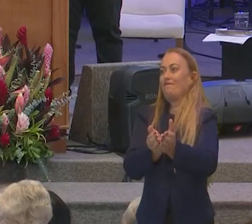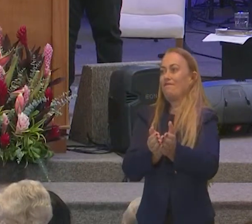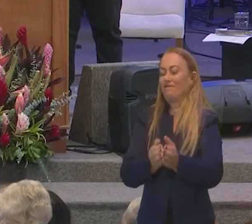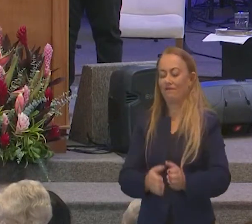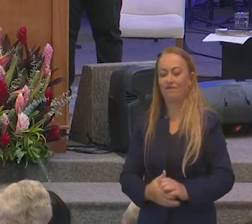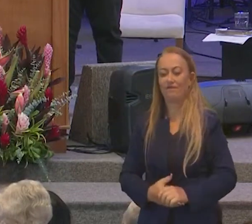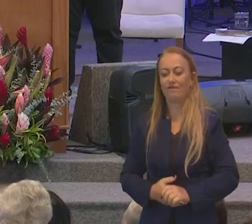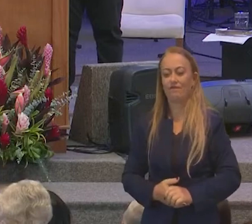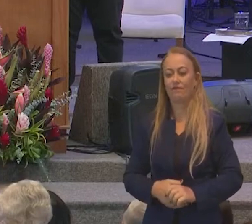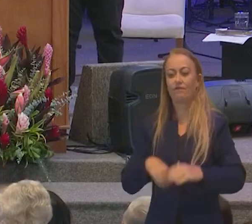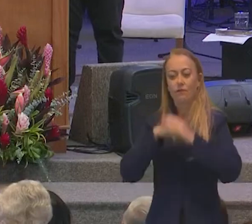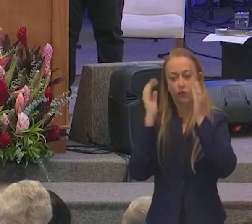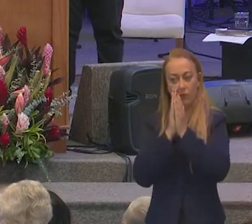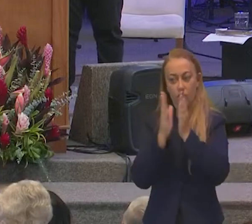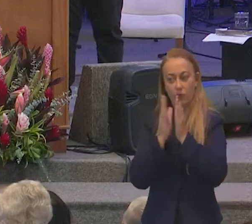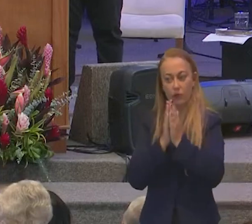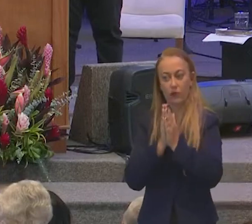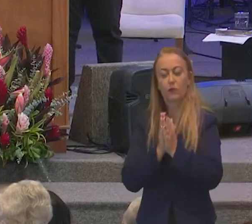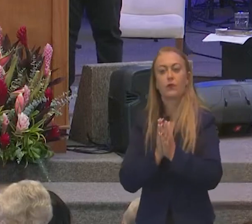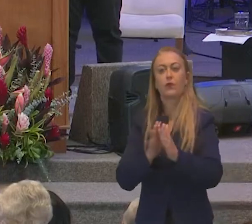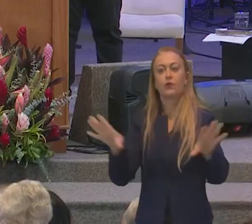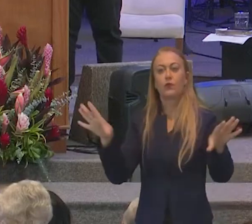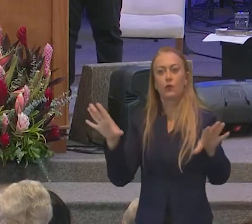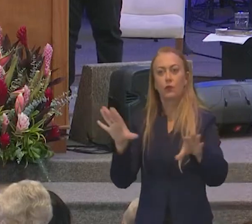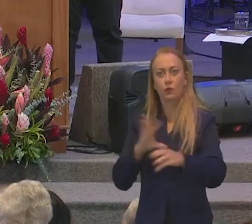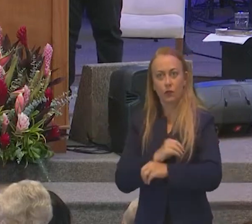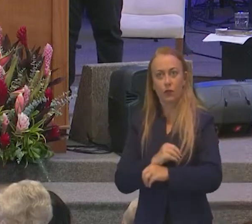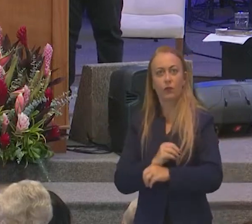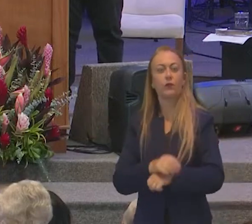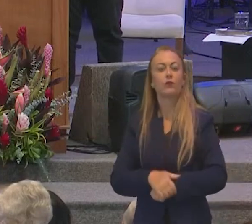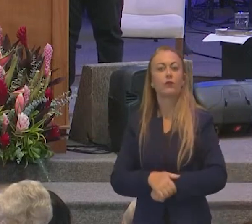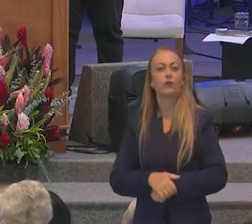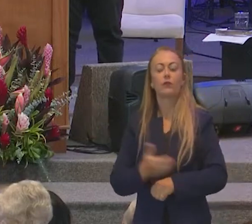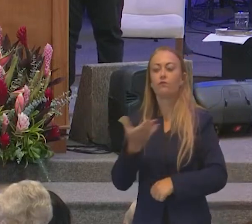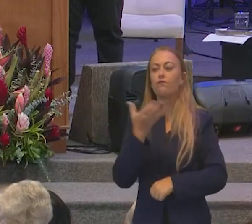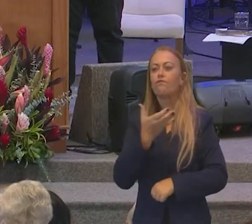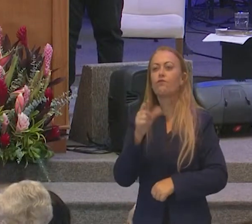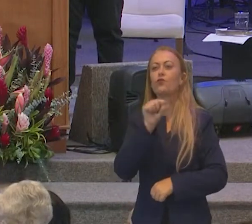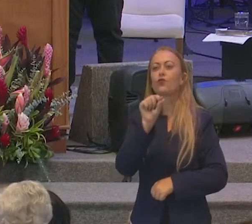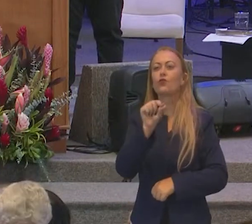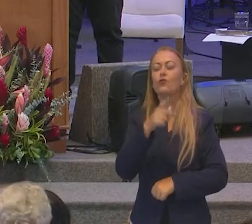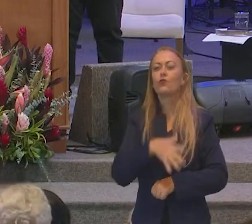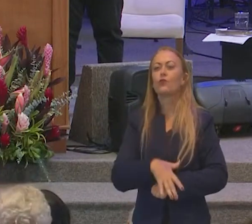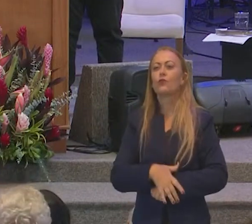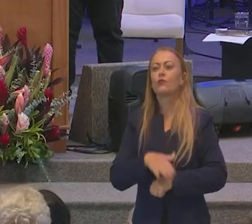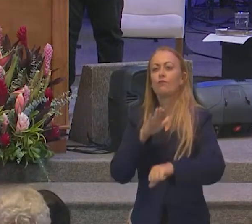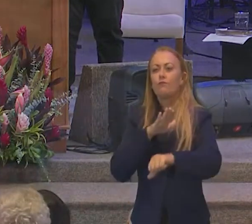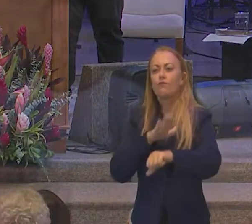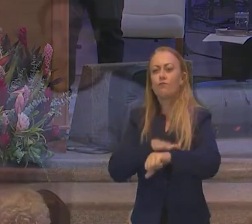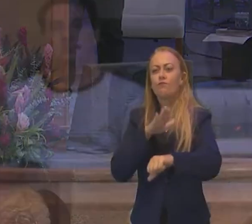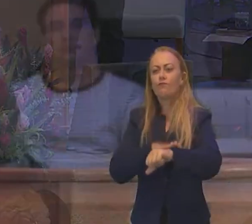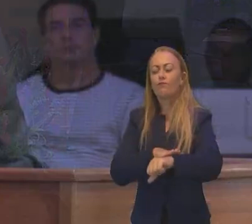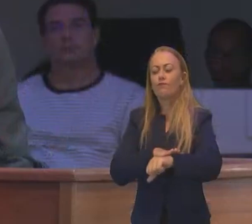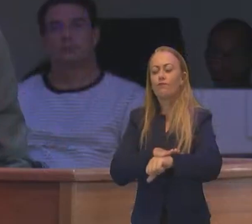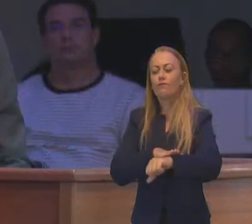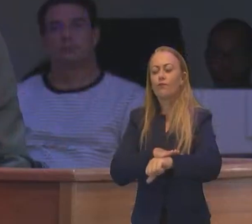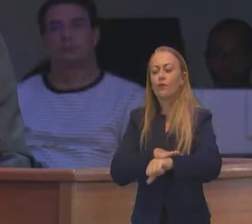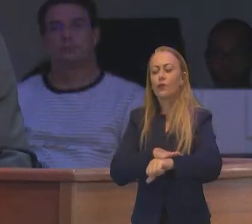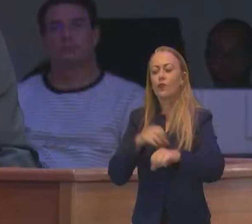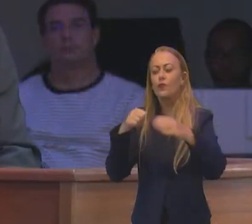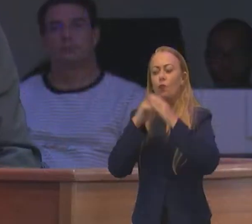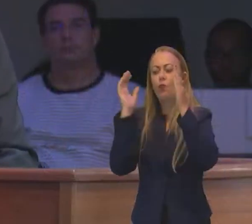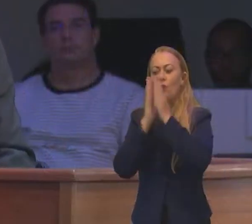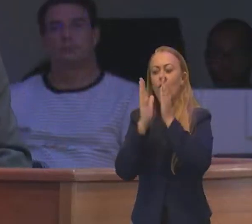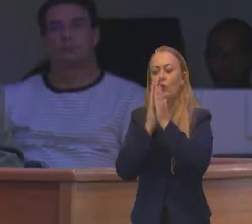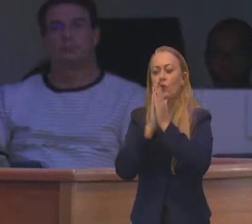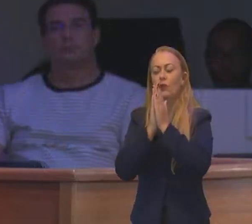eu quero fazer uma oração, e essa oração será a oração final, e eu quero, nesta oração, fazer uma oração por